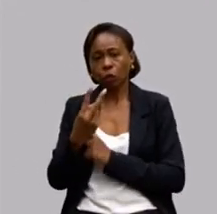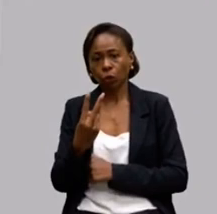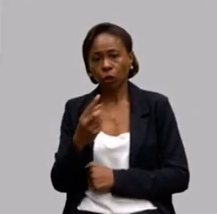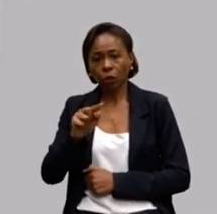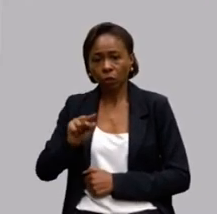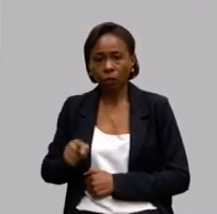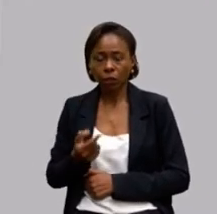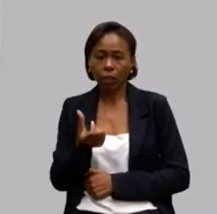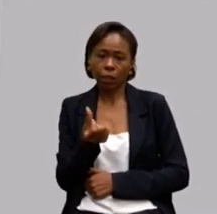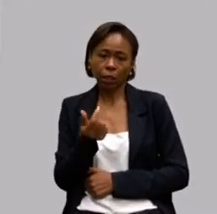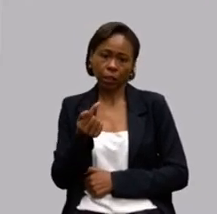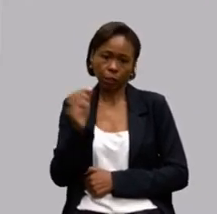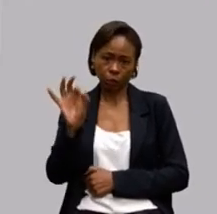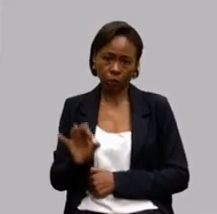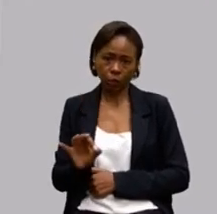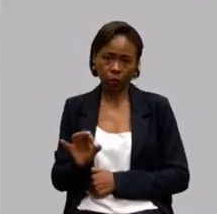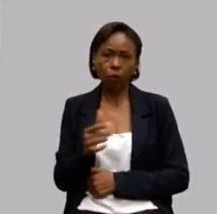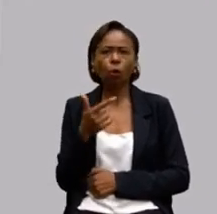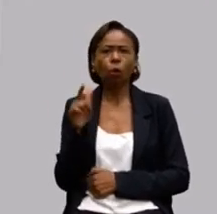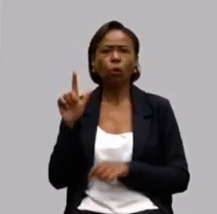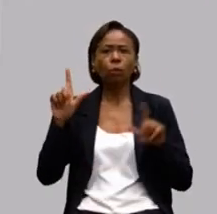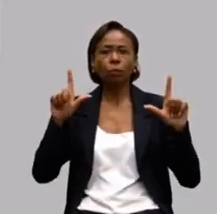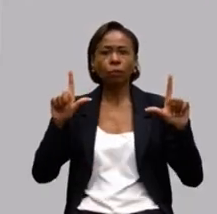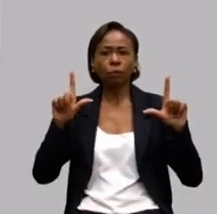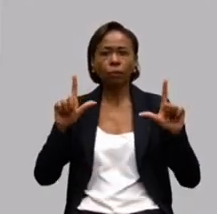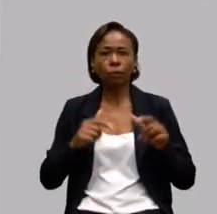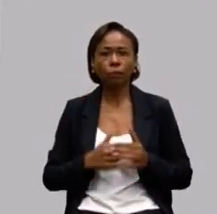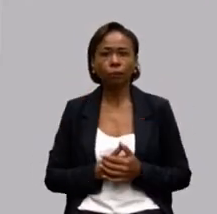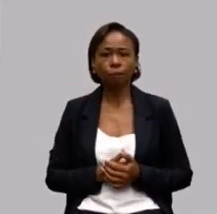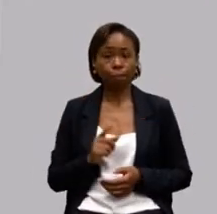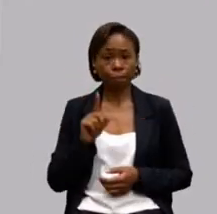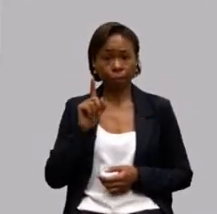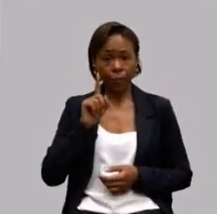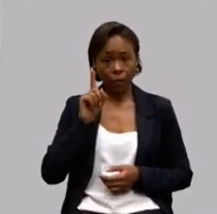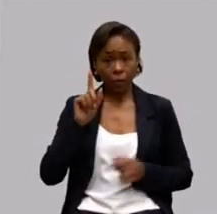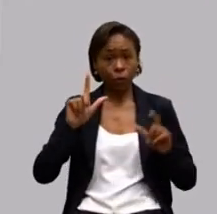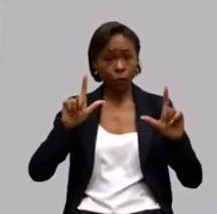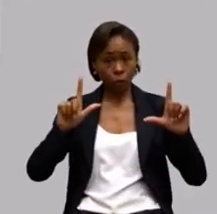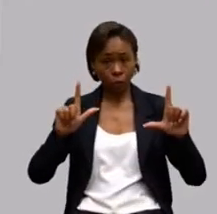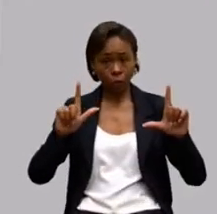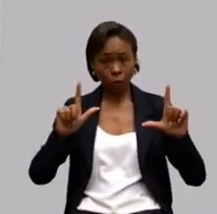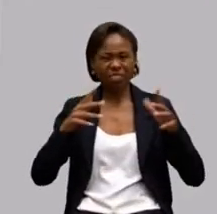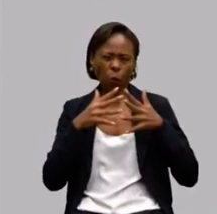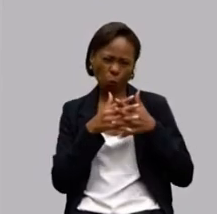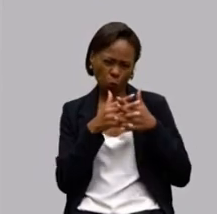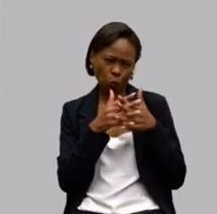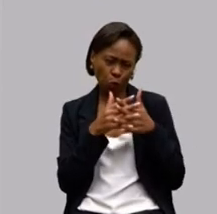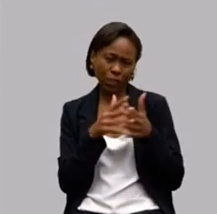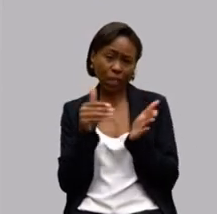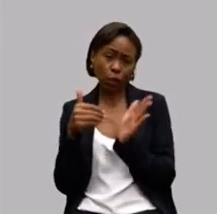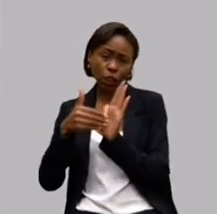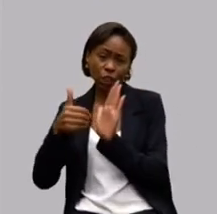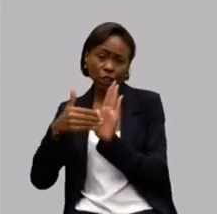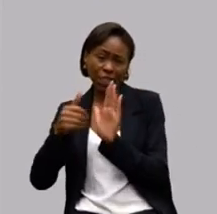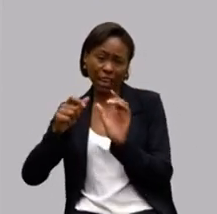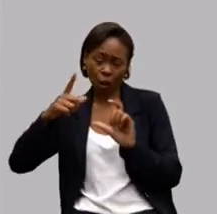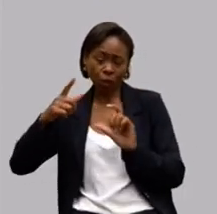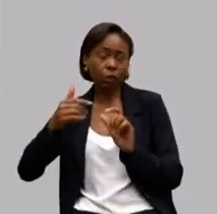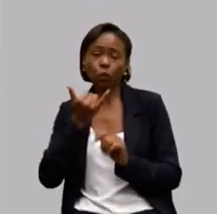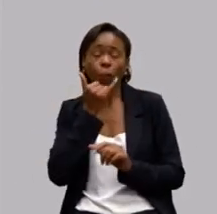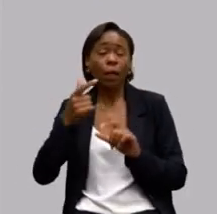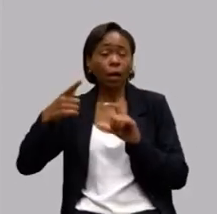2,67% nesse período. Tem mais uma tabela próxima, quero ver. Aqui a próxima tabela está um pouco confusa, porque eu tive que tirar uma fotografia, ontem estava